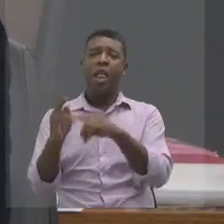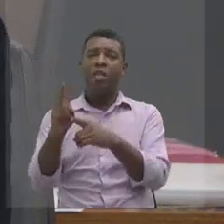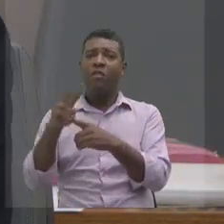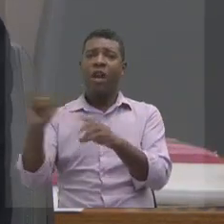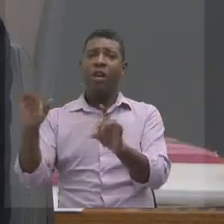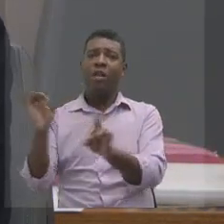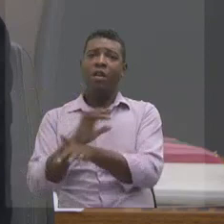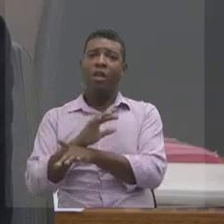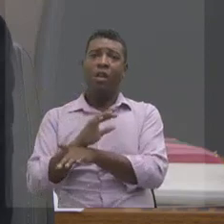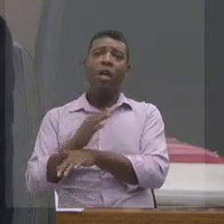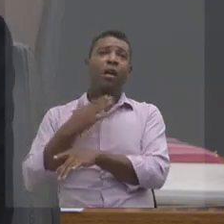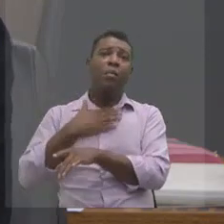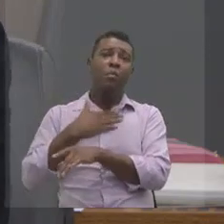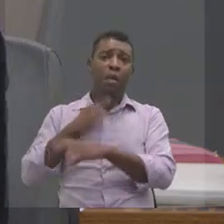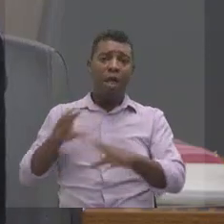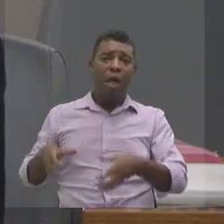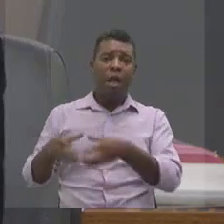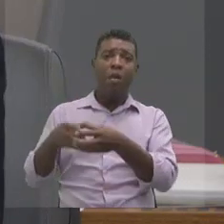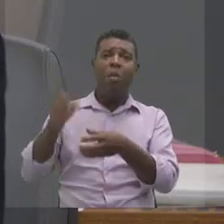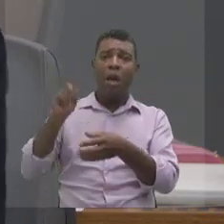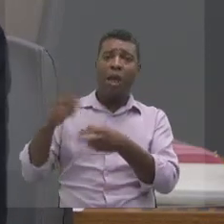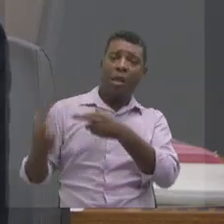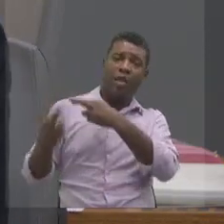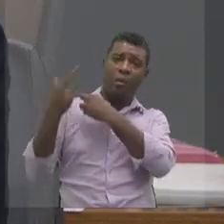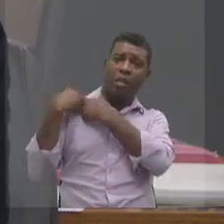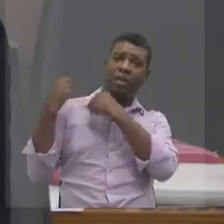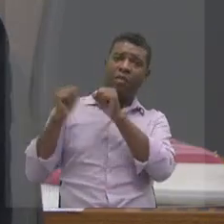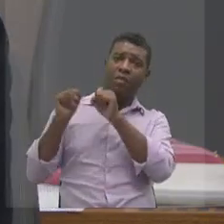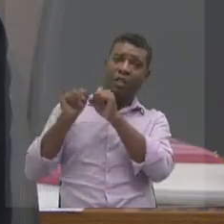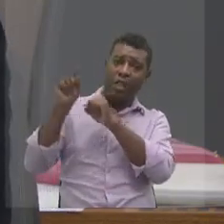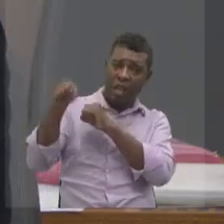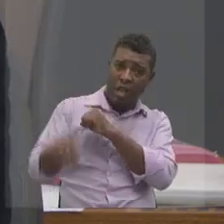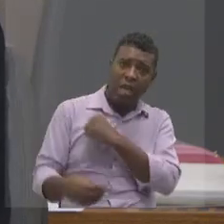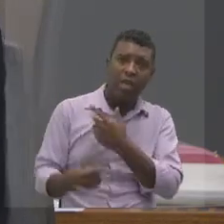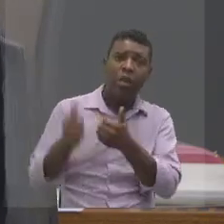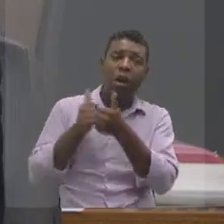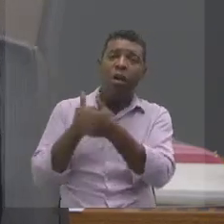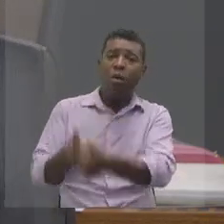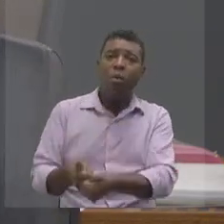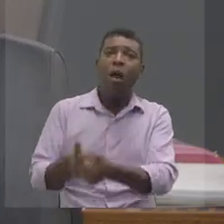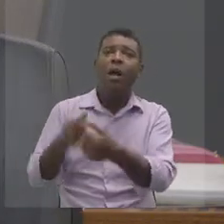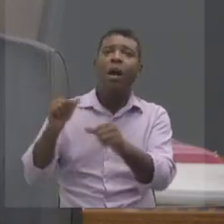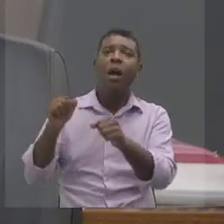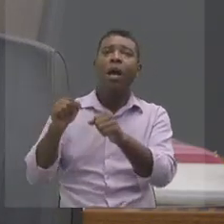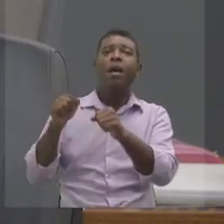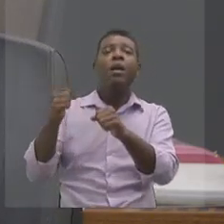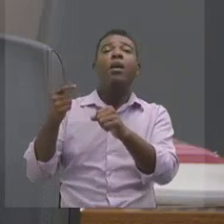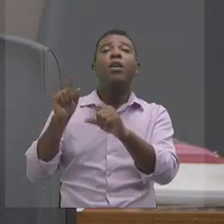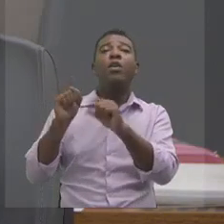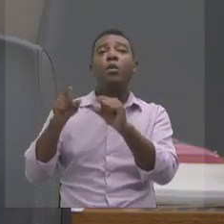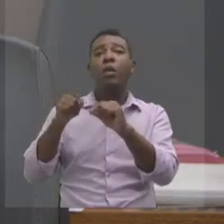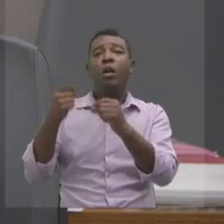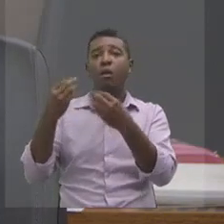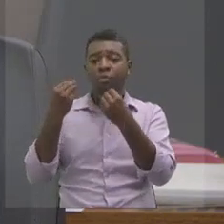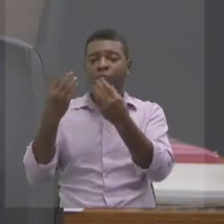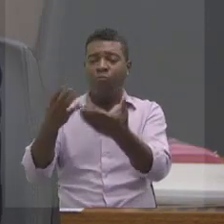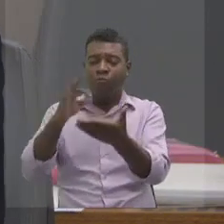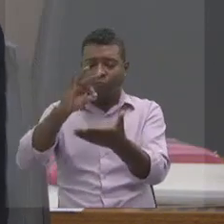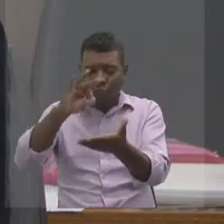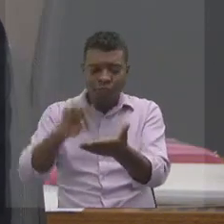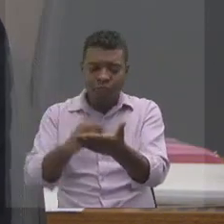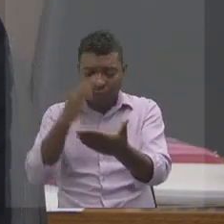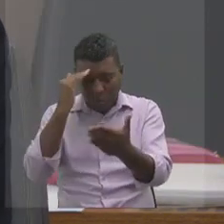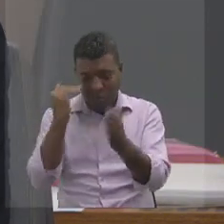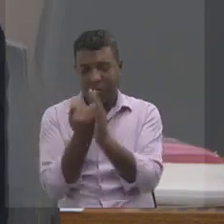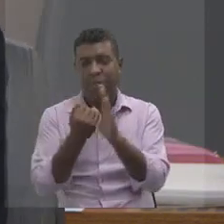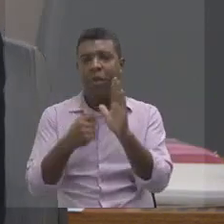na semifra minha equipe sempre responsável por esse tema de acompanhar a execução fiscalizar e garantir o cumprimento desse contrato no menor tempo possível